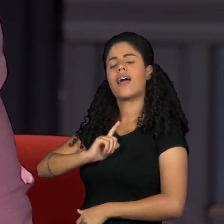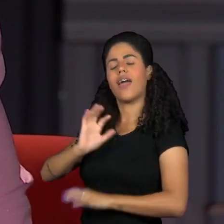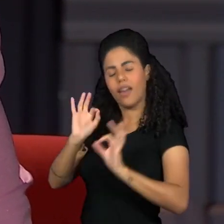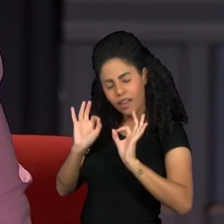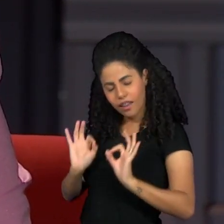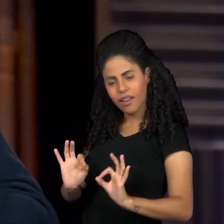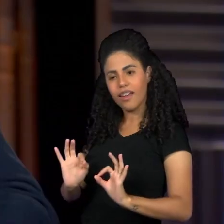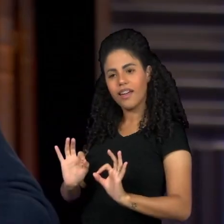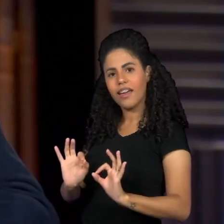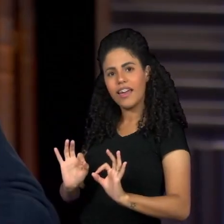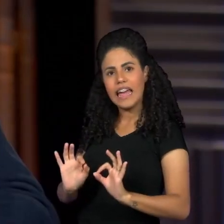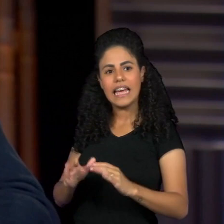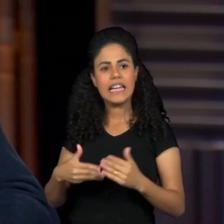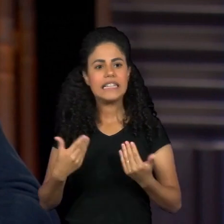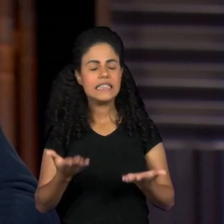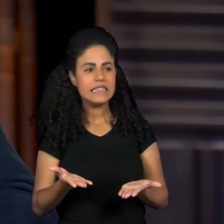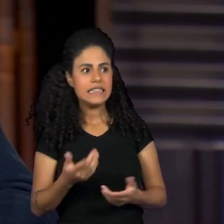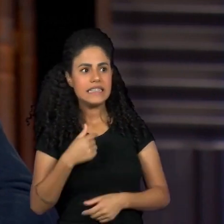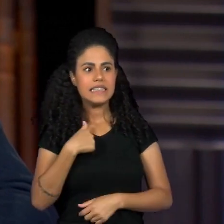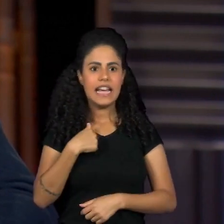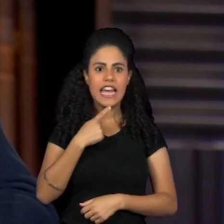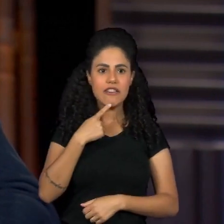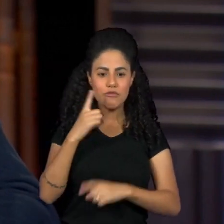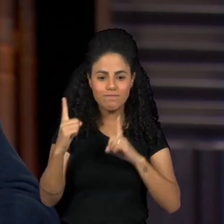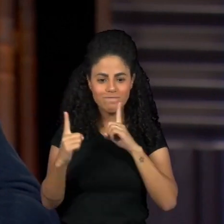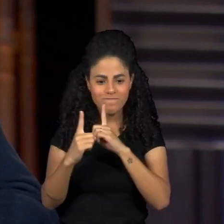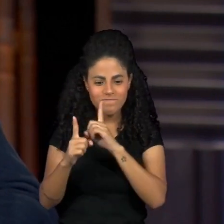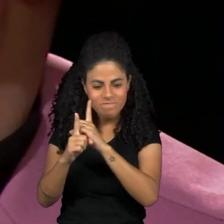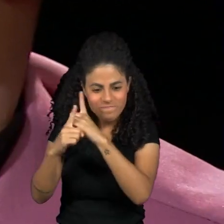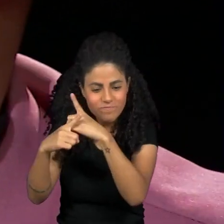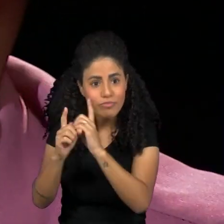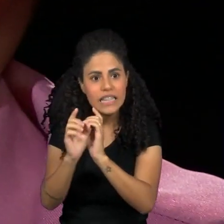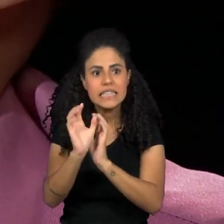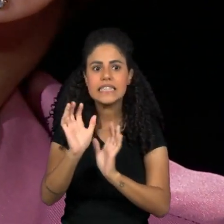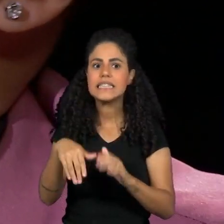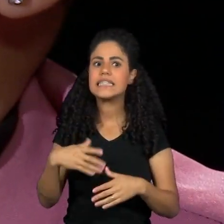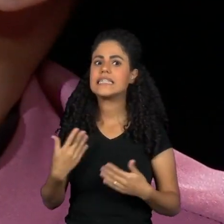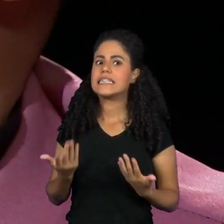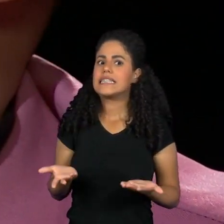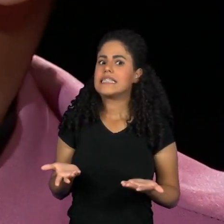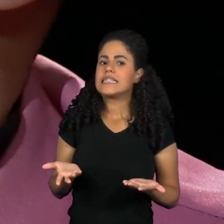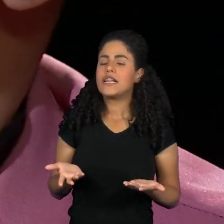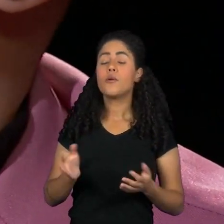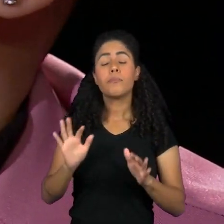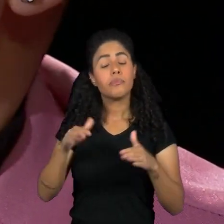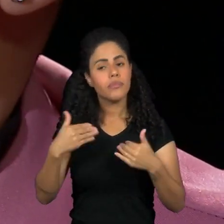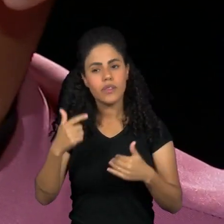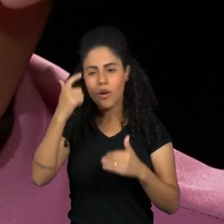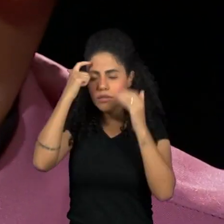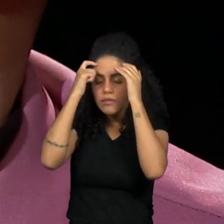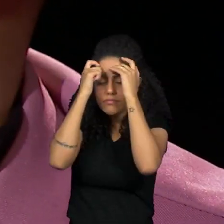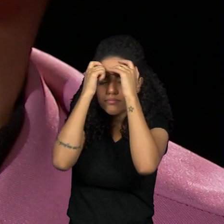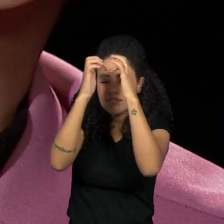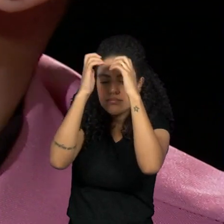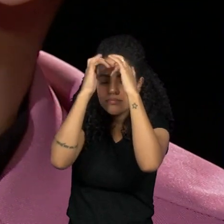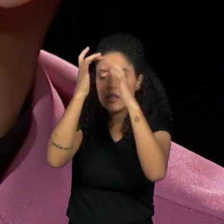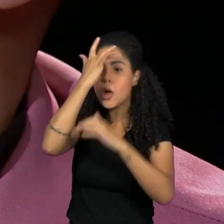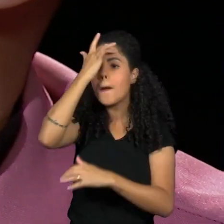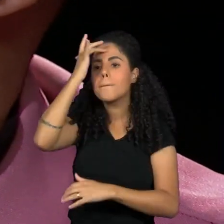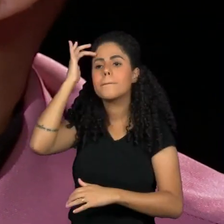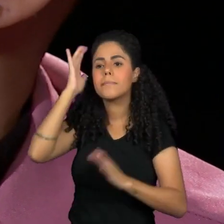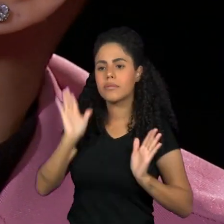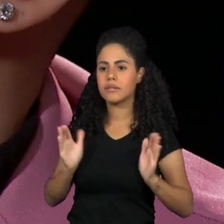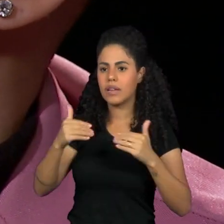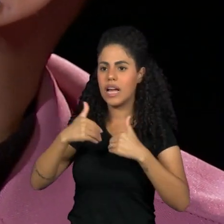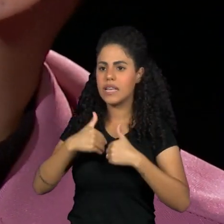então, será que eu vou, dá uma vou sair olhada. com um diagnóstico aqui desse programa vamos ver. hoje? Mas o cérebro do autista está ligado em tudo. As pessoas muito se